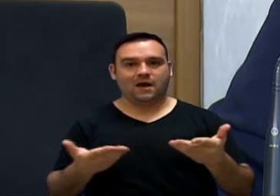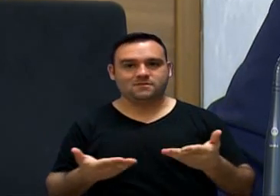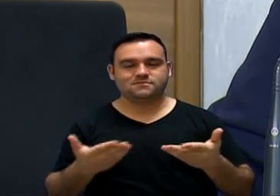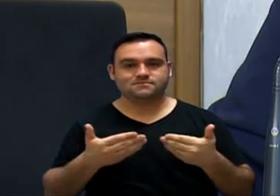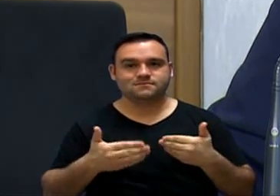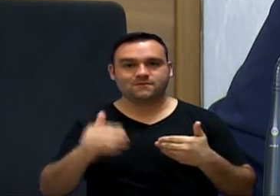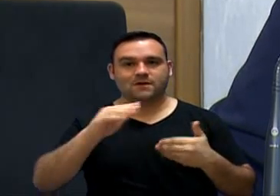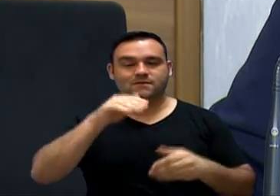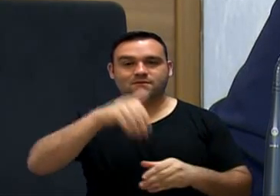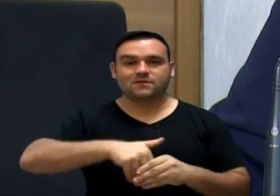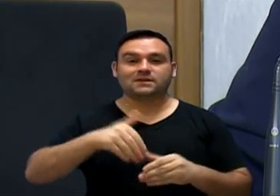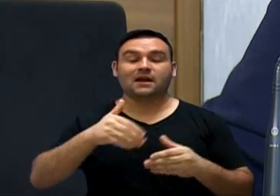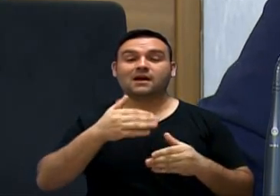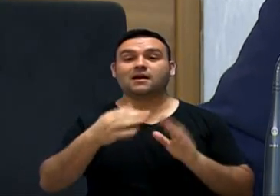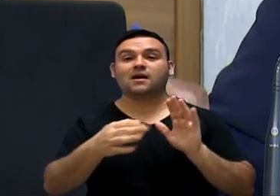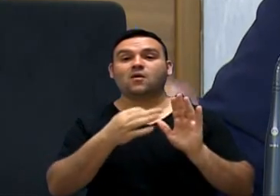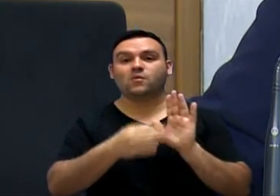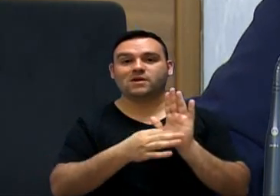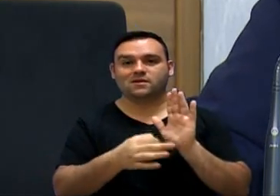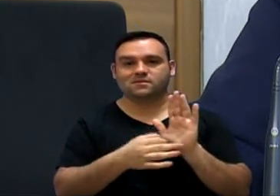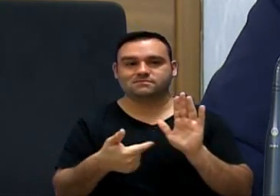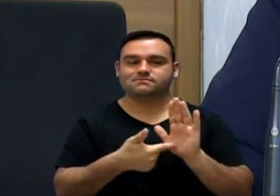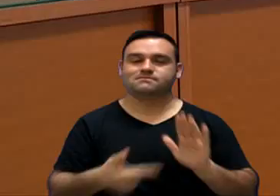colocar em votação o parecer.